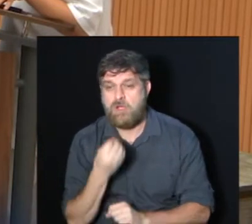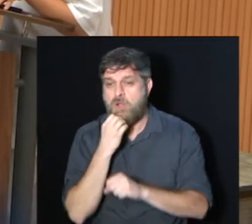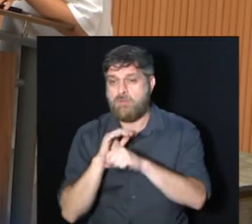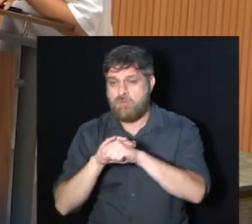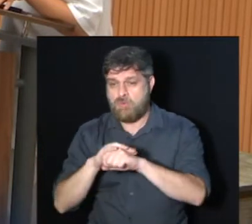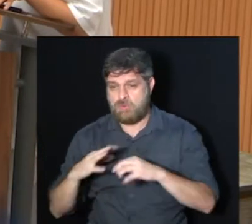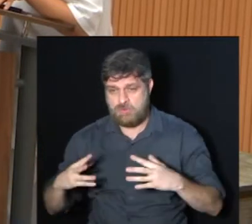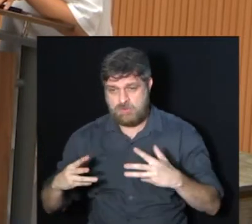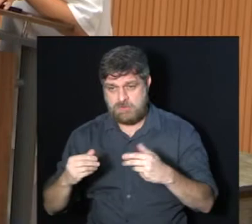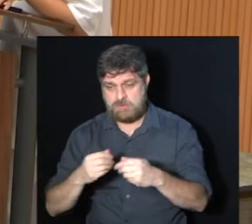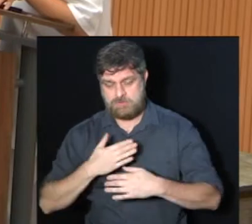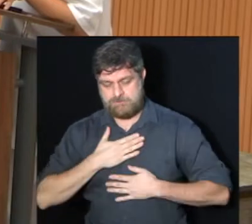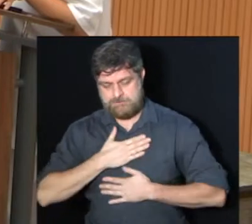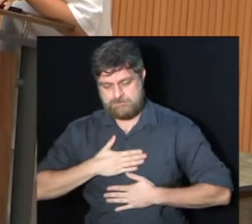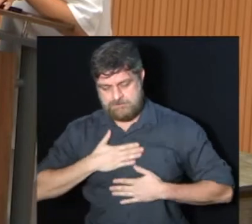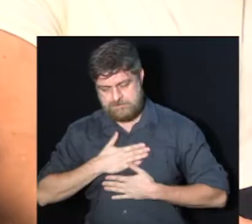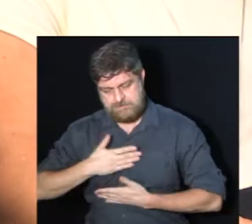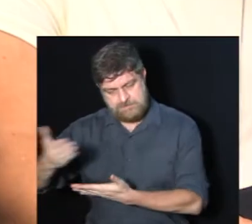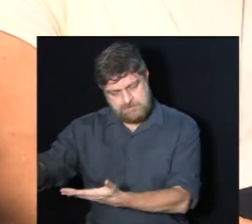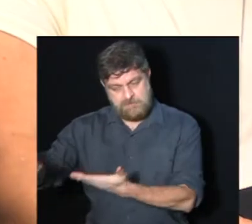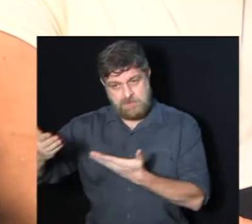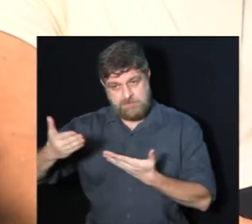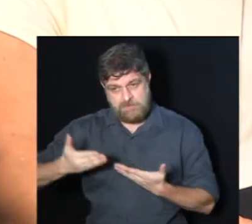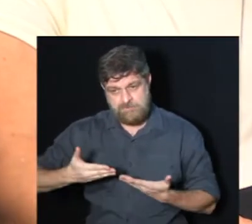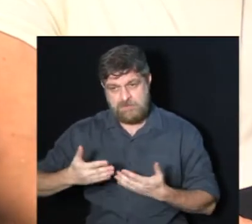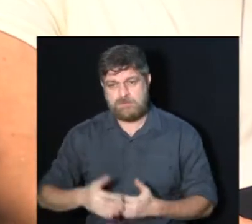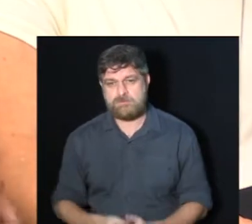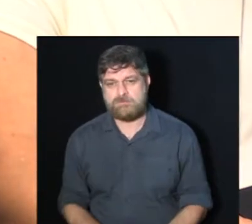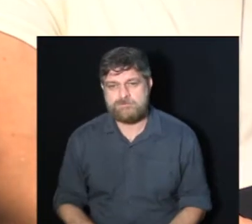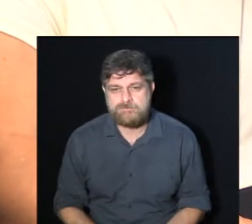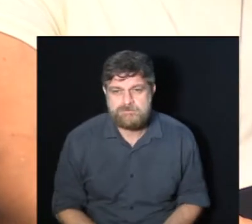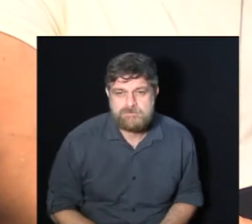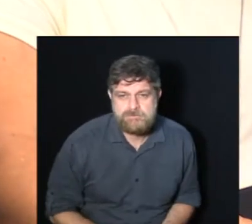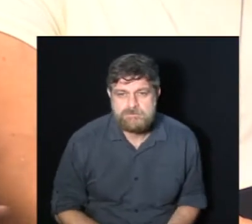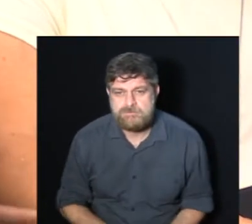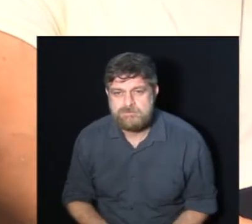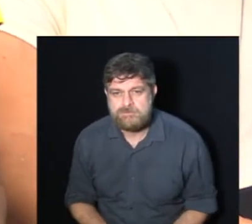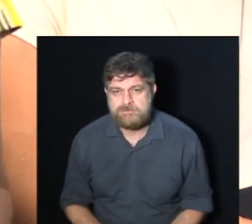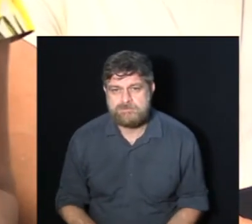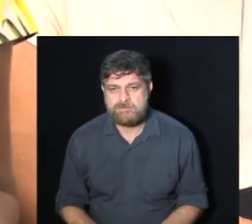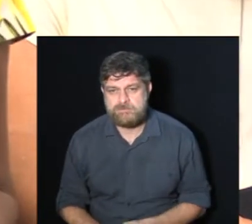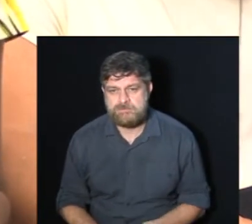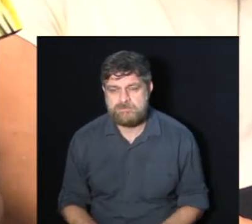e bem-vindos. Eu vou pedir para o nosso